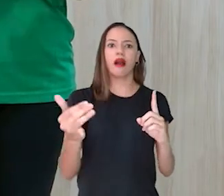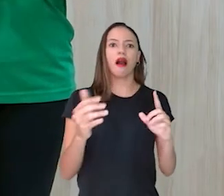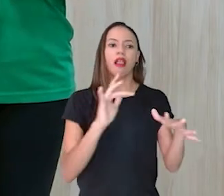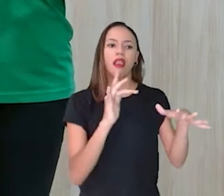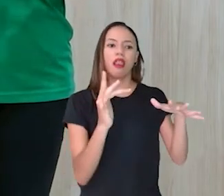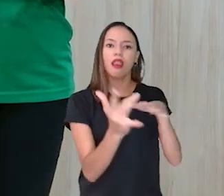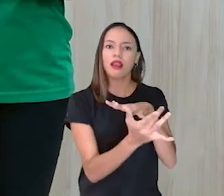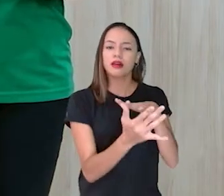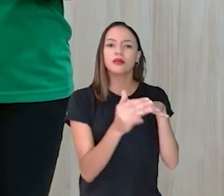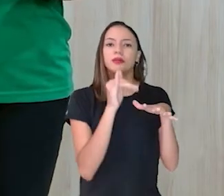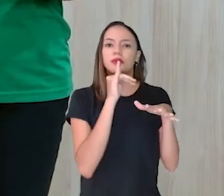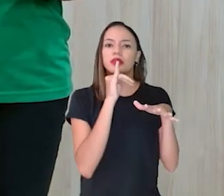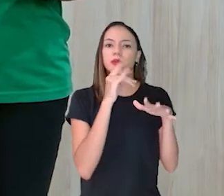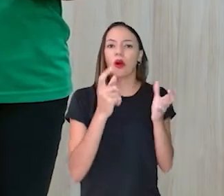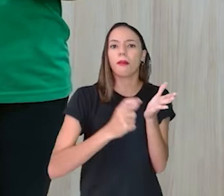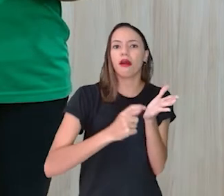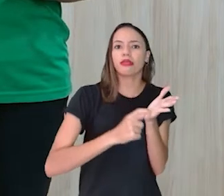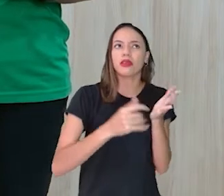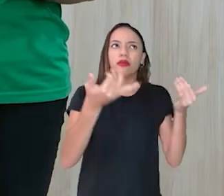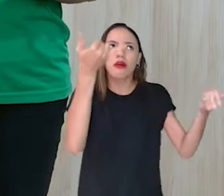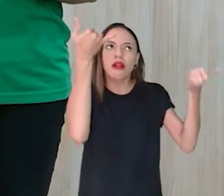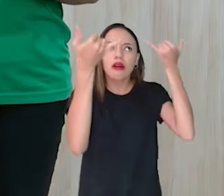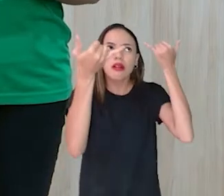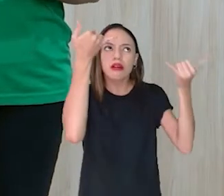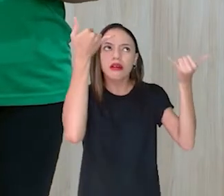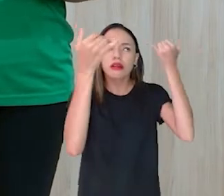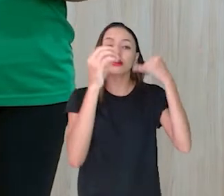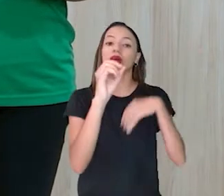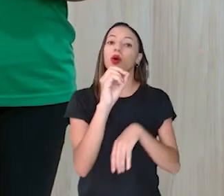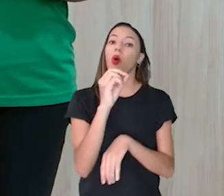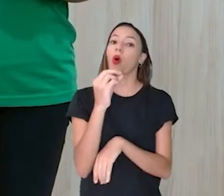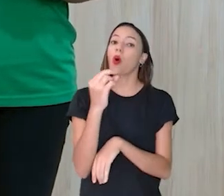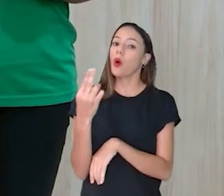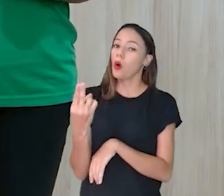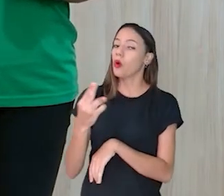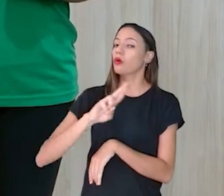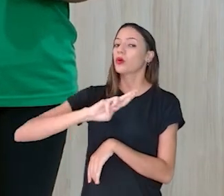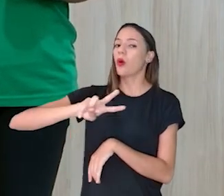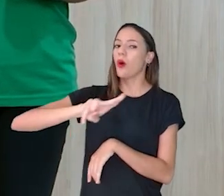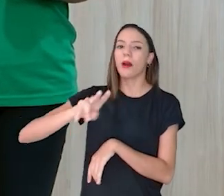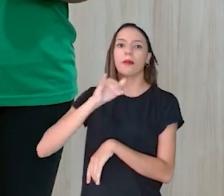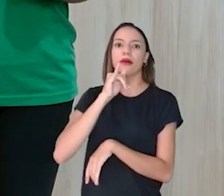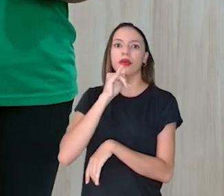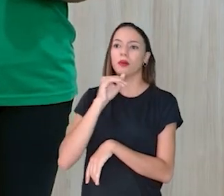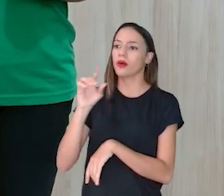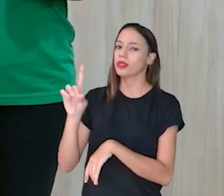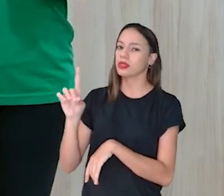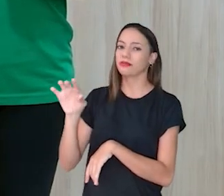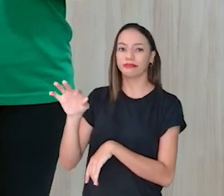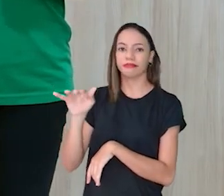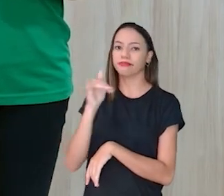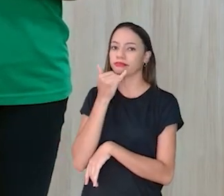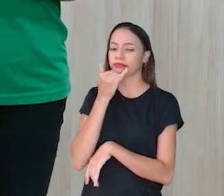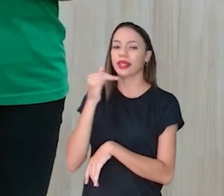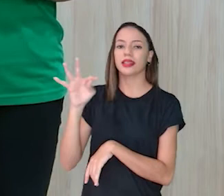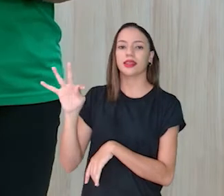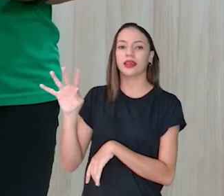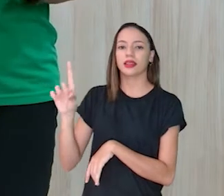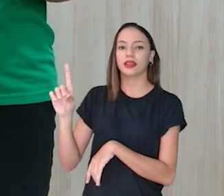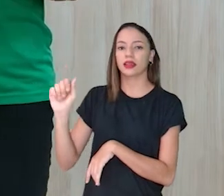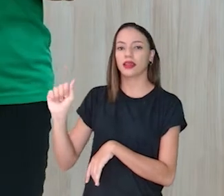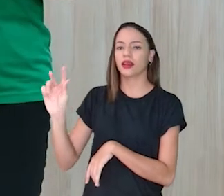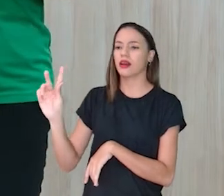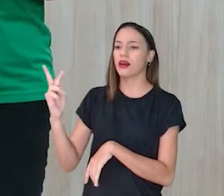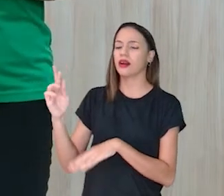aplicativos, a essas informações, ou será que não é algum TDAH? Aí você pode